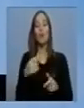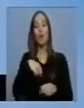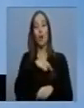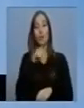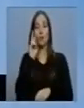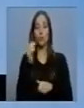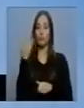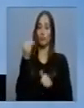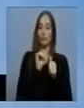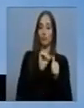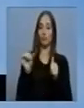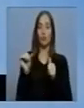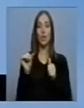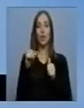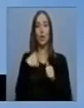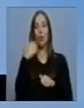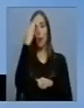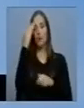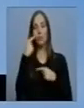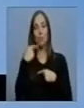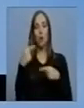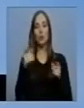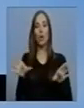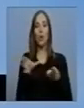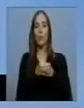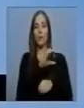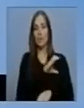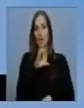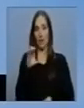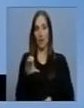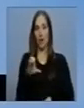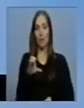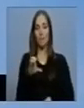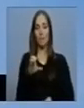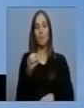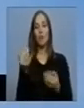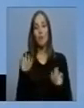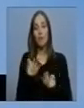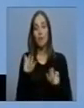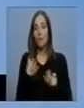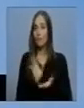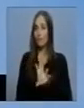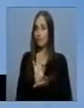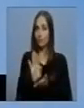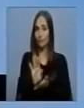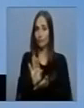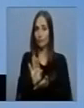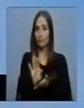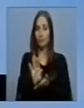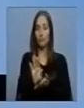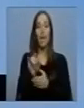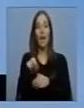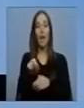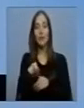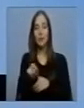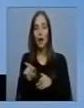agora mostra a reação da comunidade científica que foi de facto rejeitar esta mania manipulação